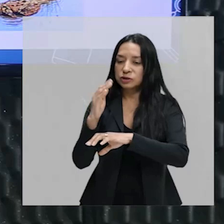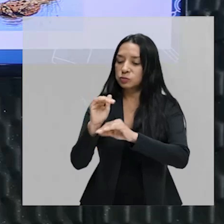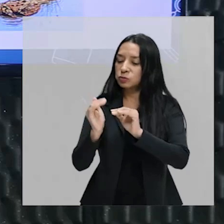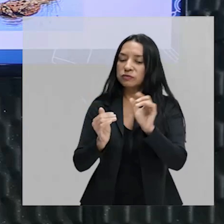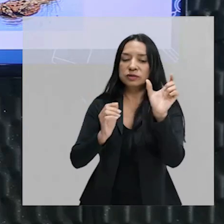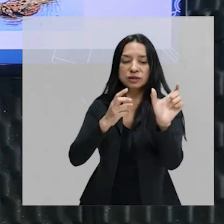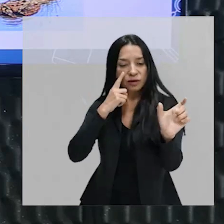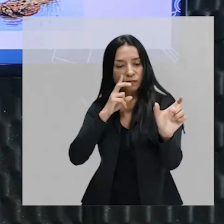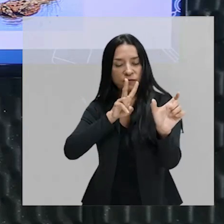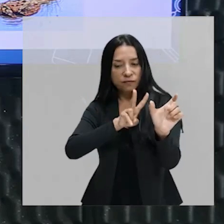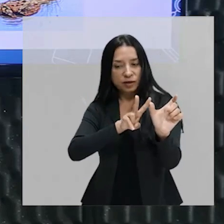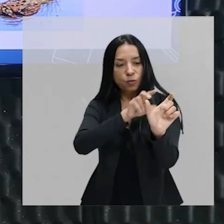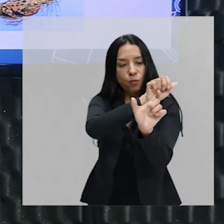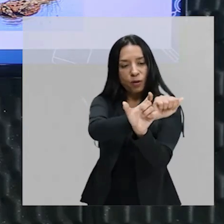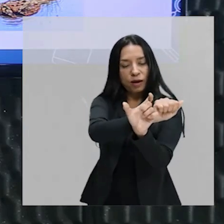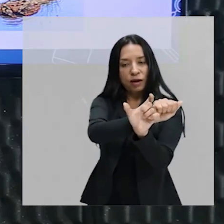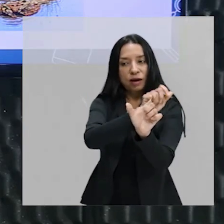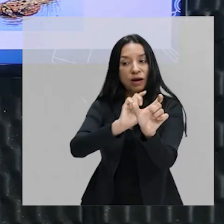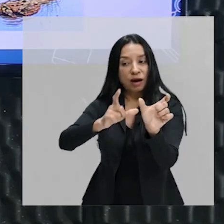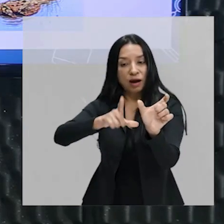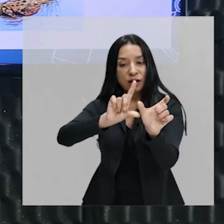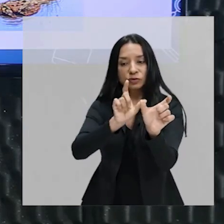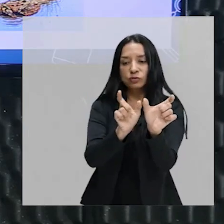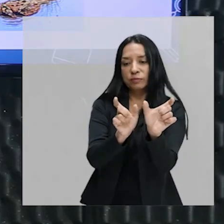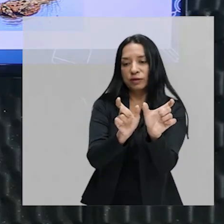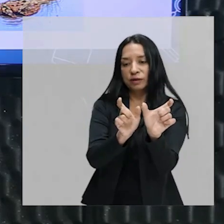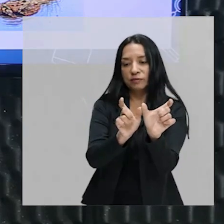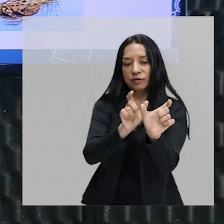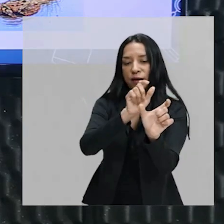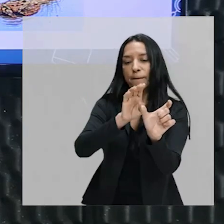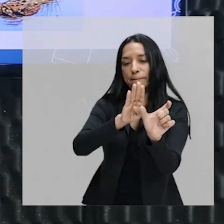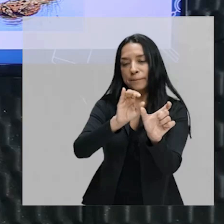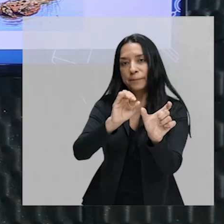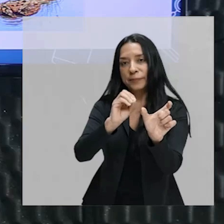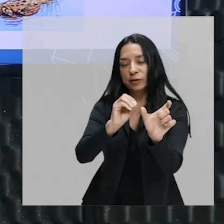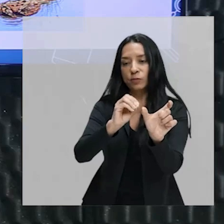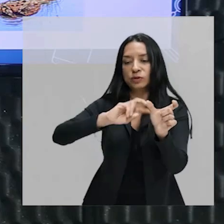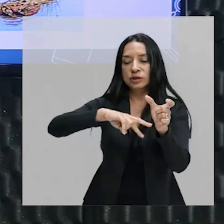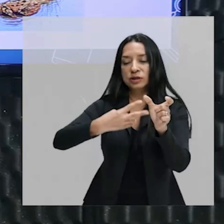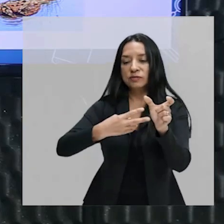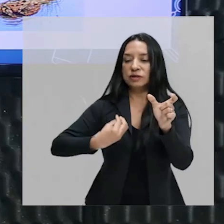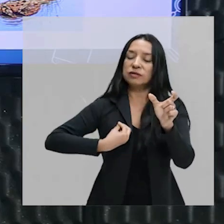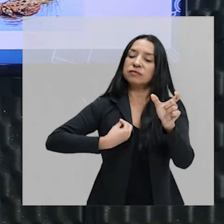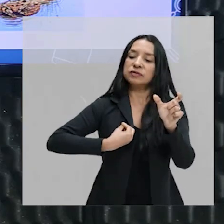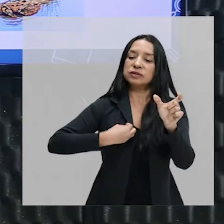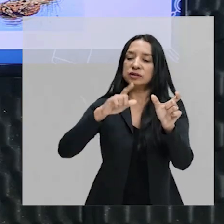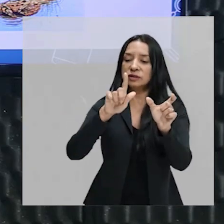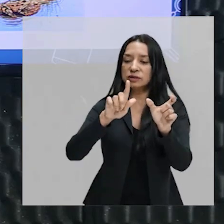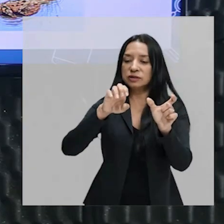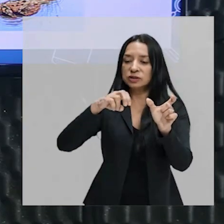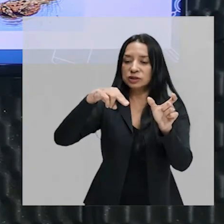Bio quer dizer vida tá e Gênese esse essa palavra que é Gênese tá pessoal